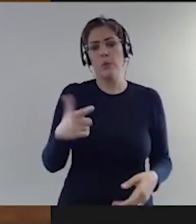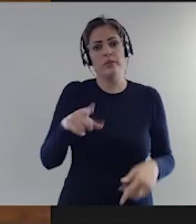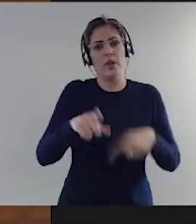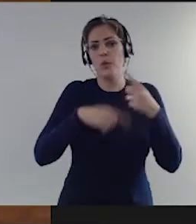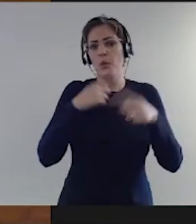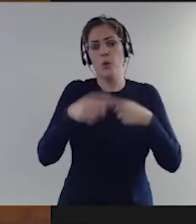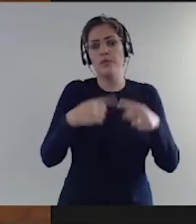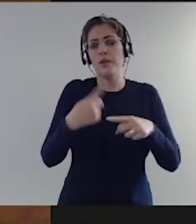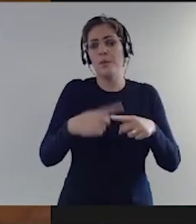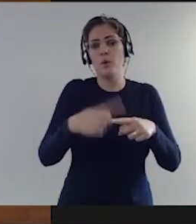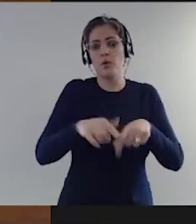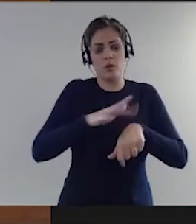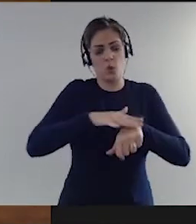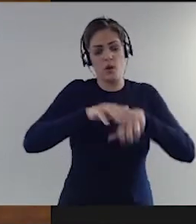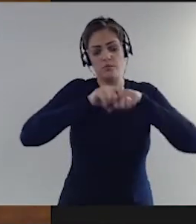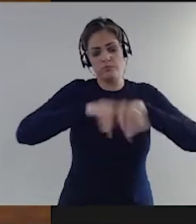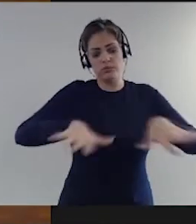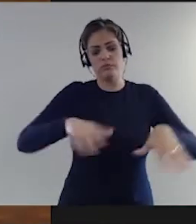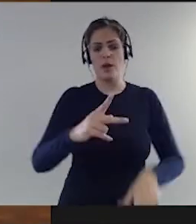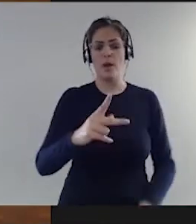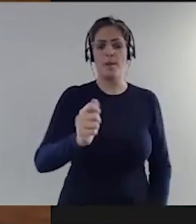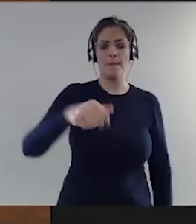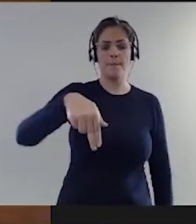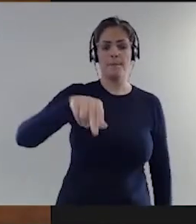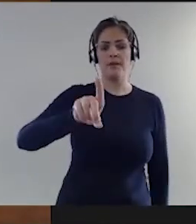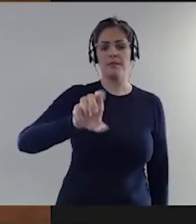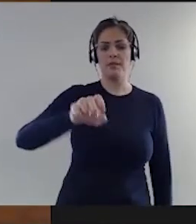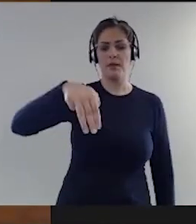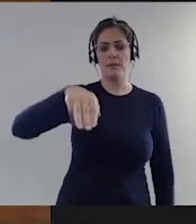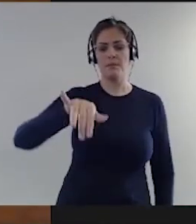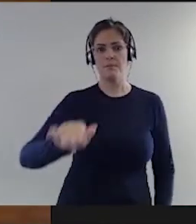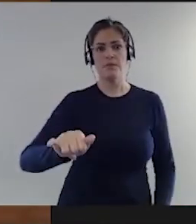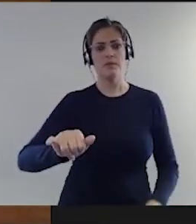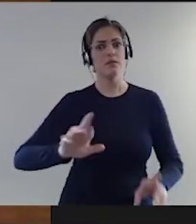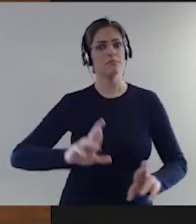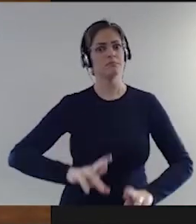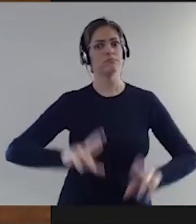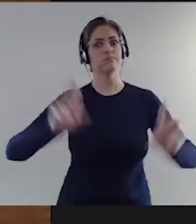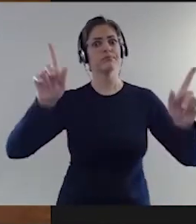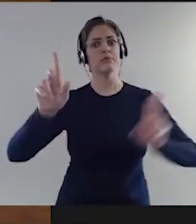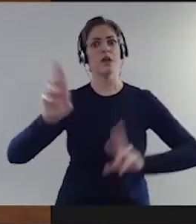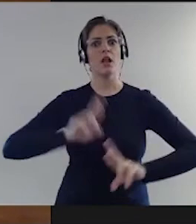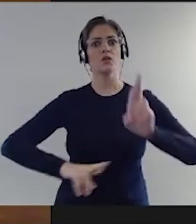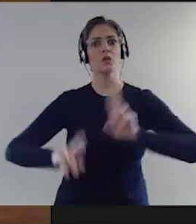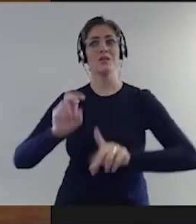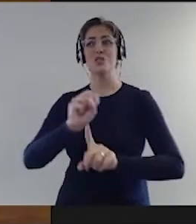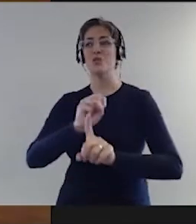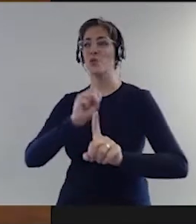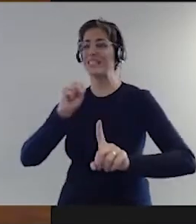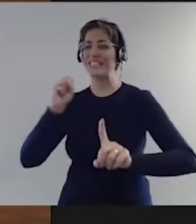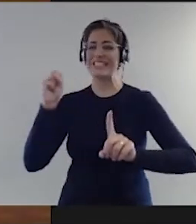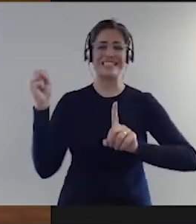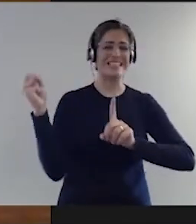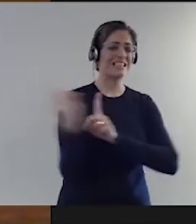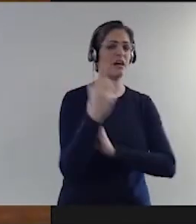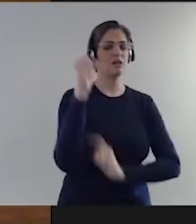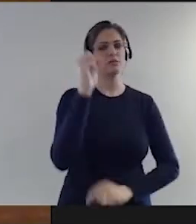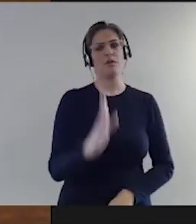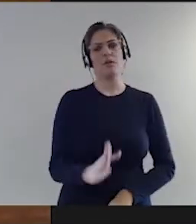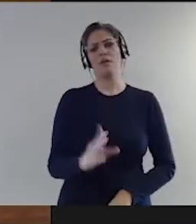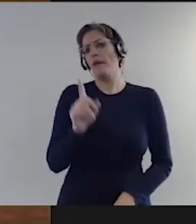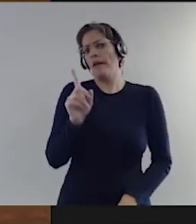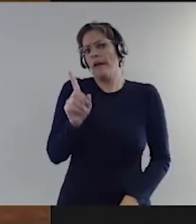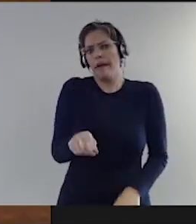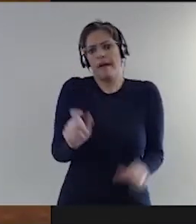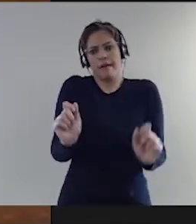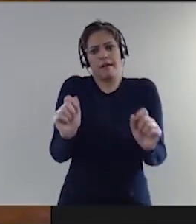pelo reconhecimento do impacto que teve nas relações sociais brasileiras, que se trata de um caso fortuito ou de força